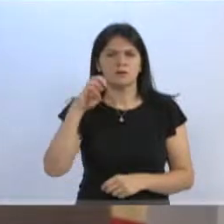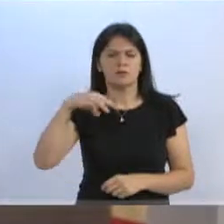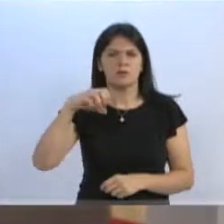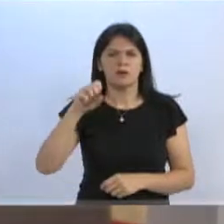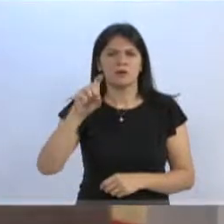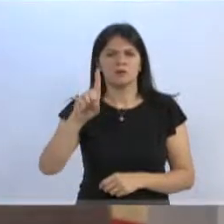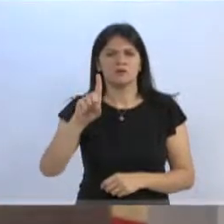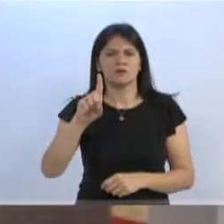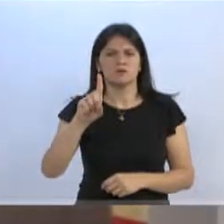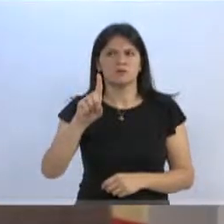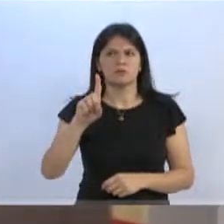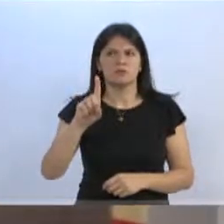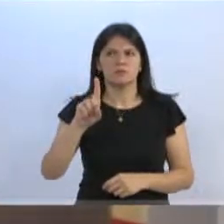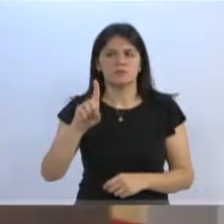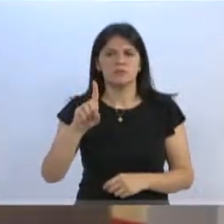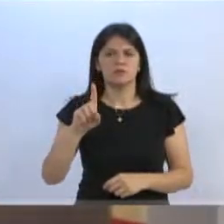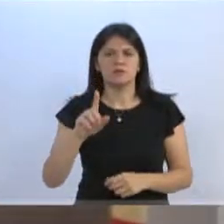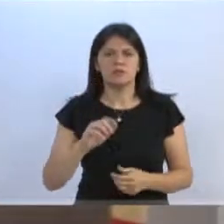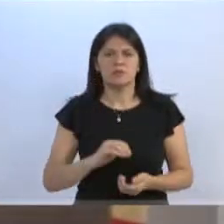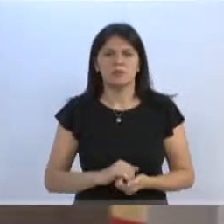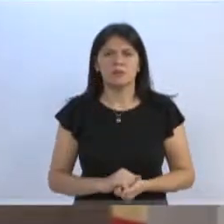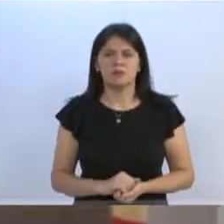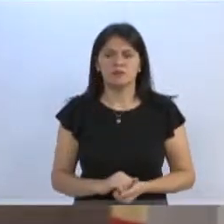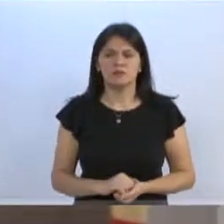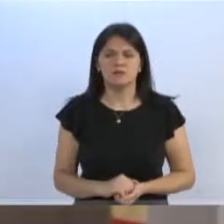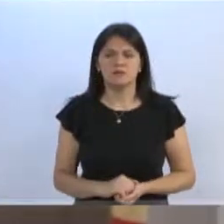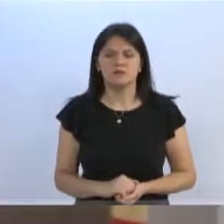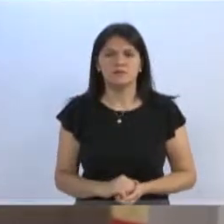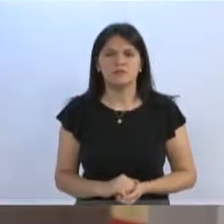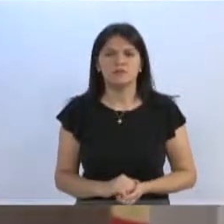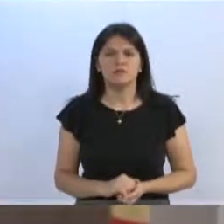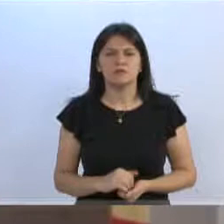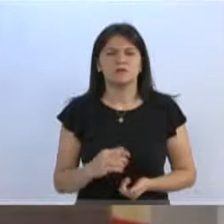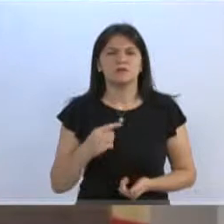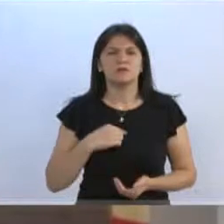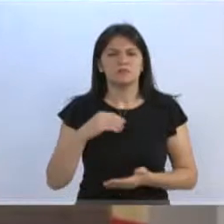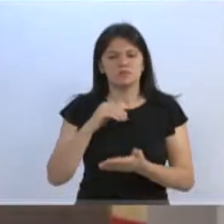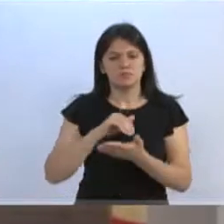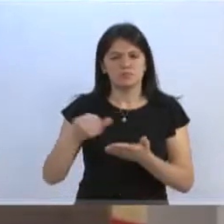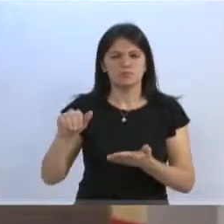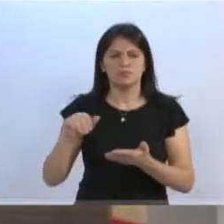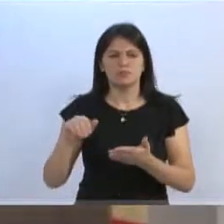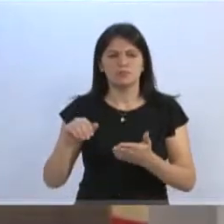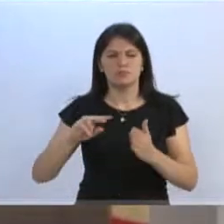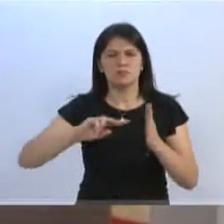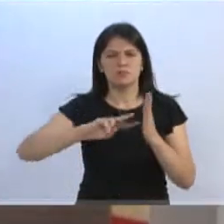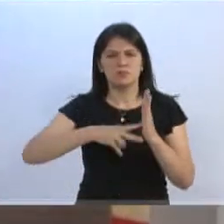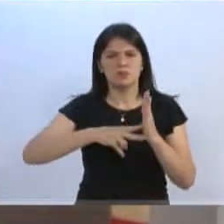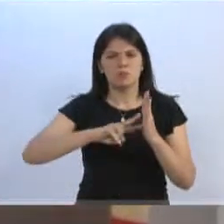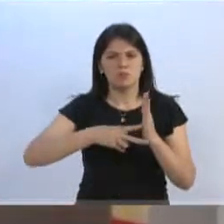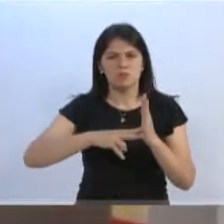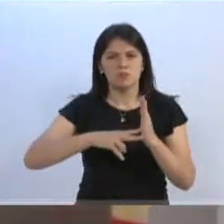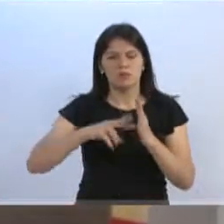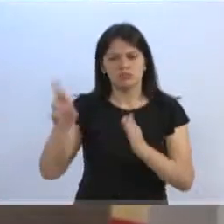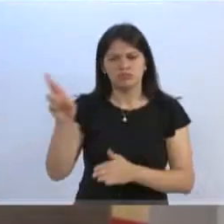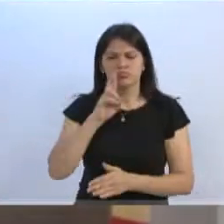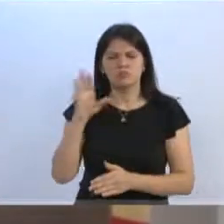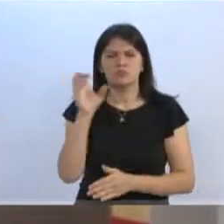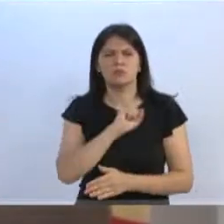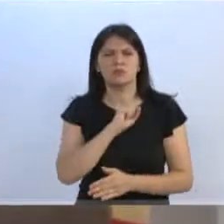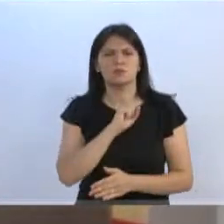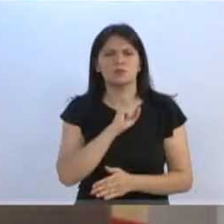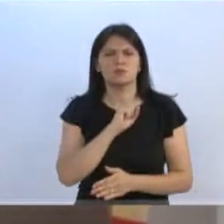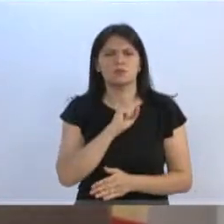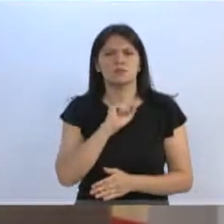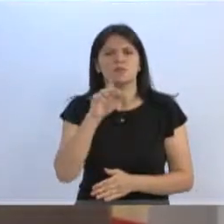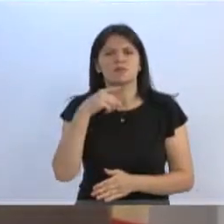nós encaminhamos um expediente ao Dr. André, coordenador do PROCON, que imediatamente nos respondeu dizendo